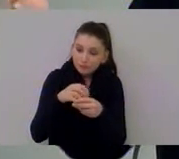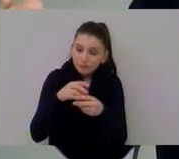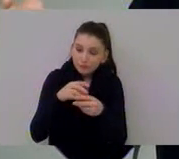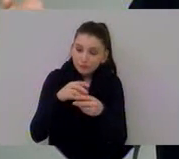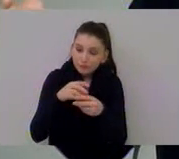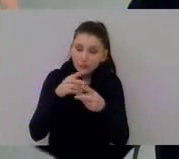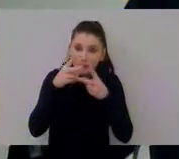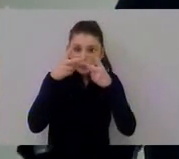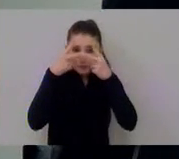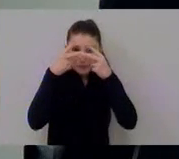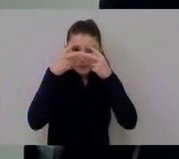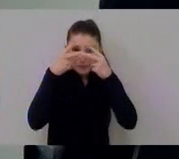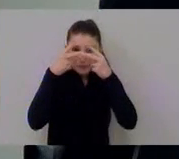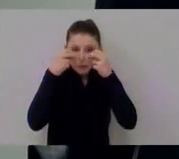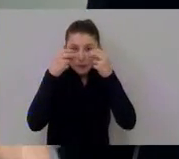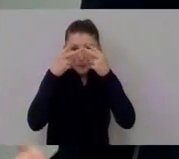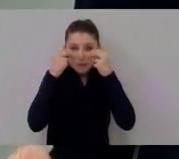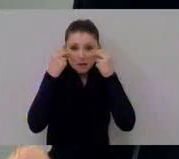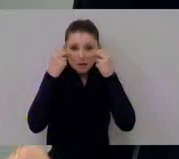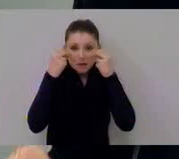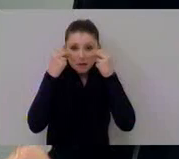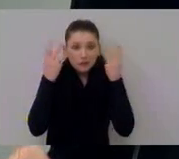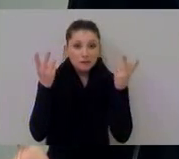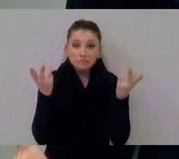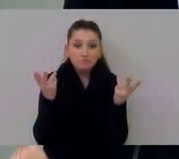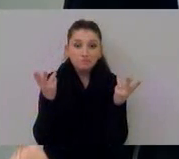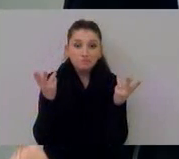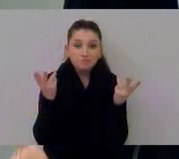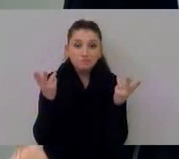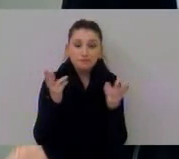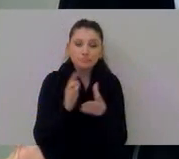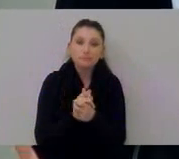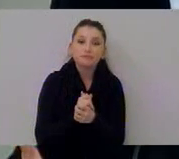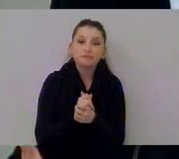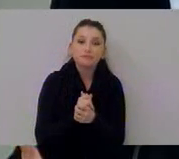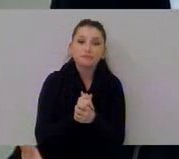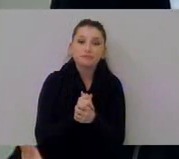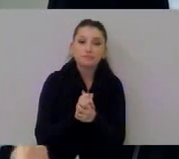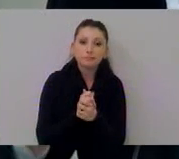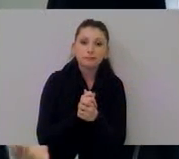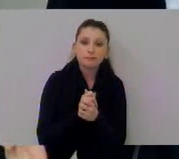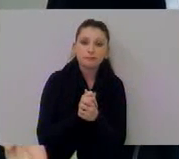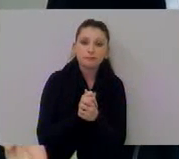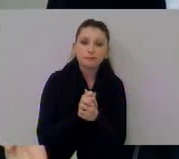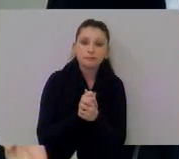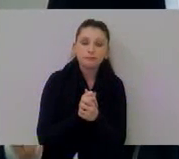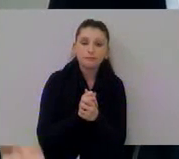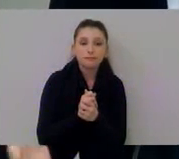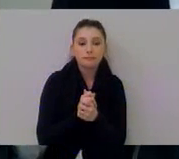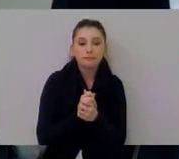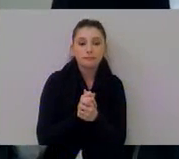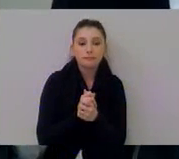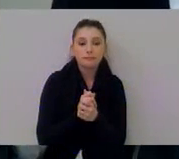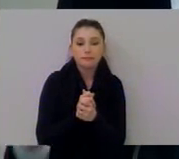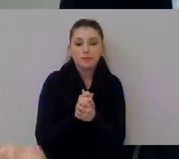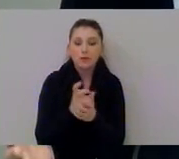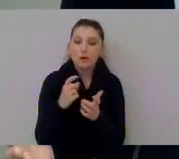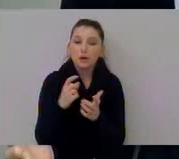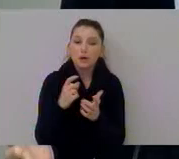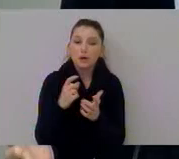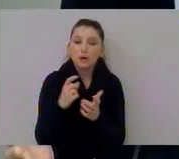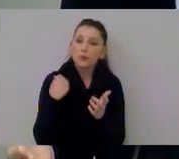redistribuição adequada de recursos. Então nós temos que lutar